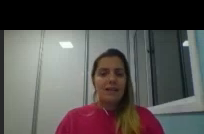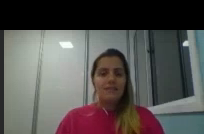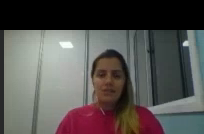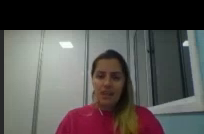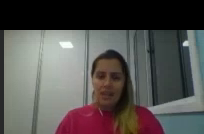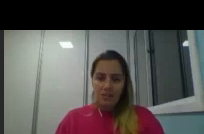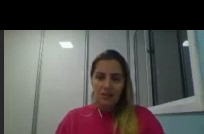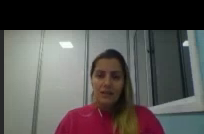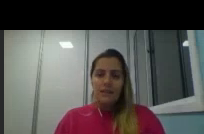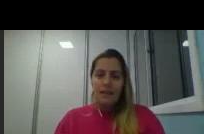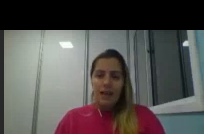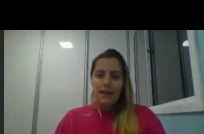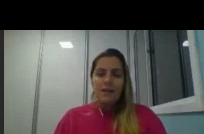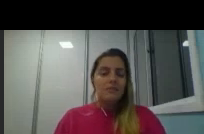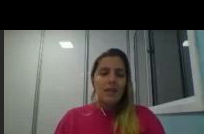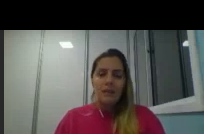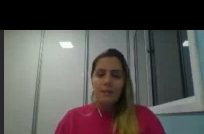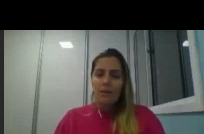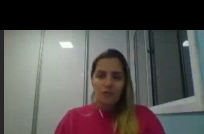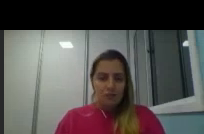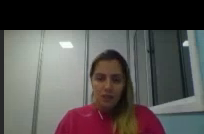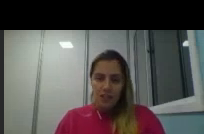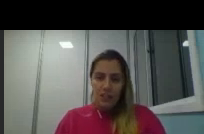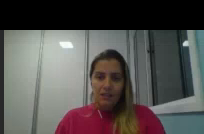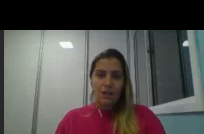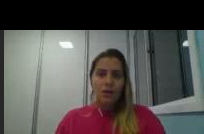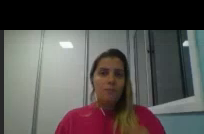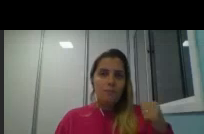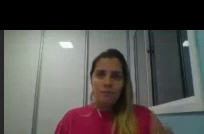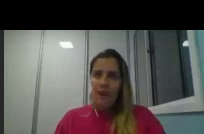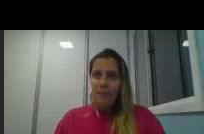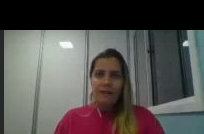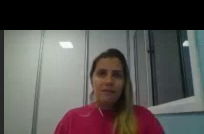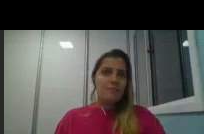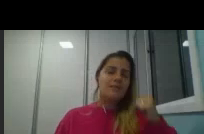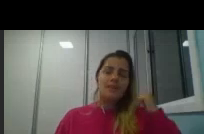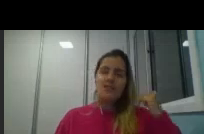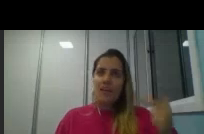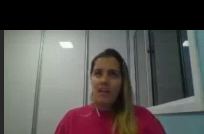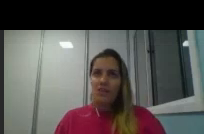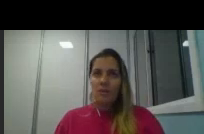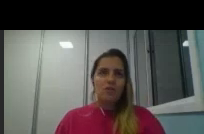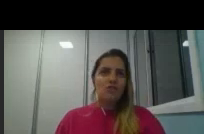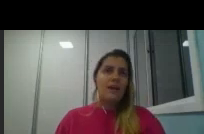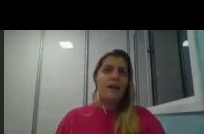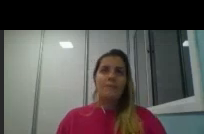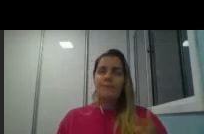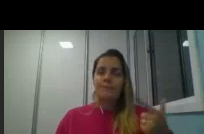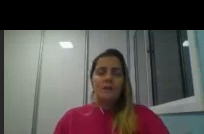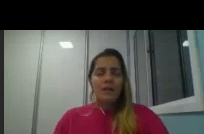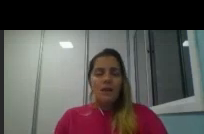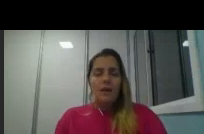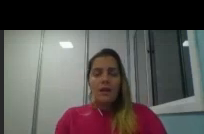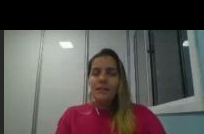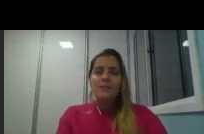profissões relacionadas à genética, tá? Não tem para onde fugir. Então, farmácia precisa da genética,